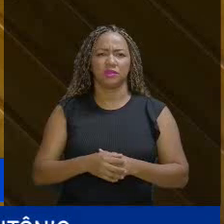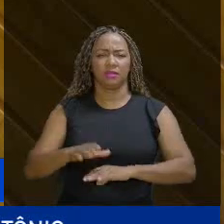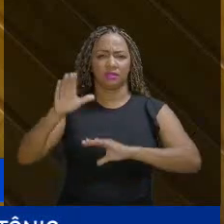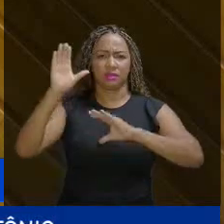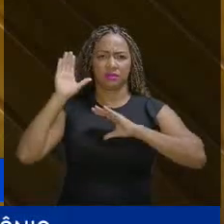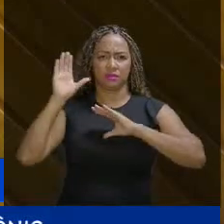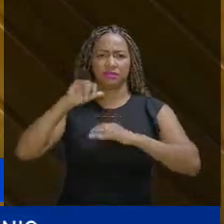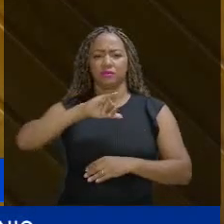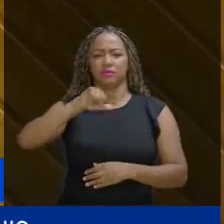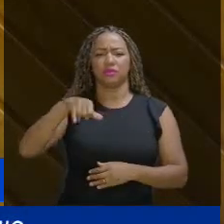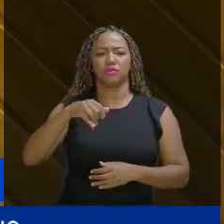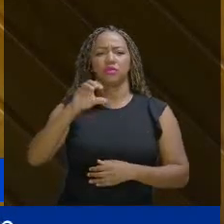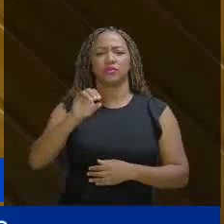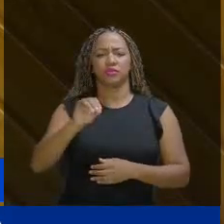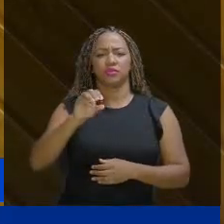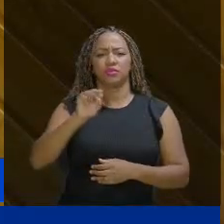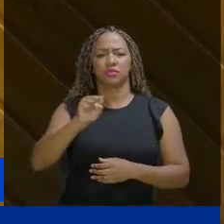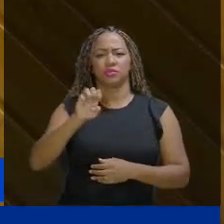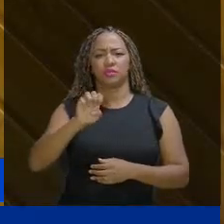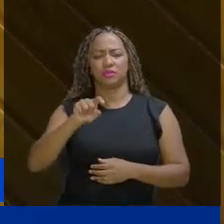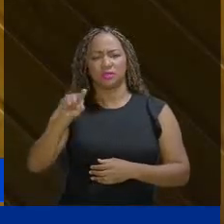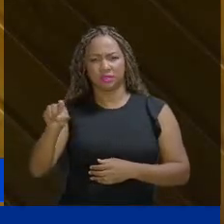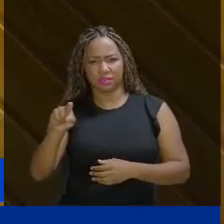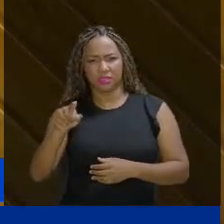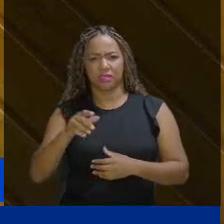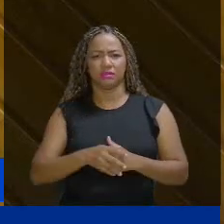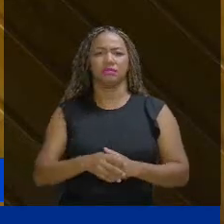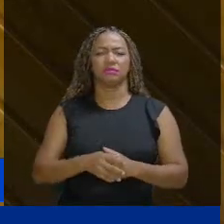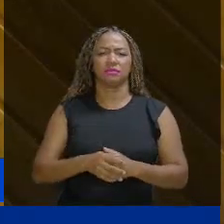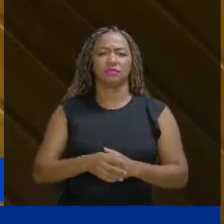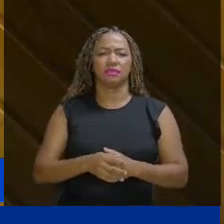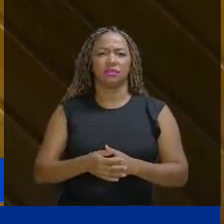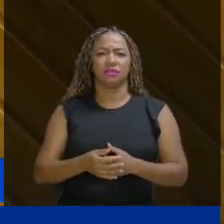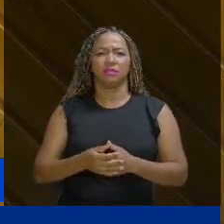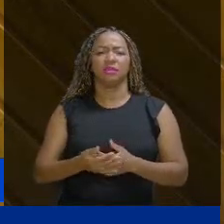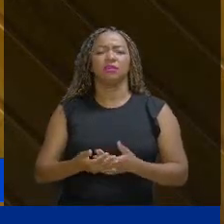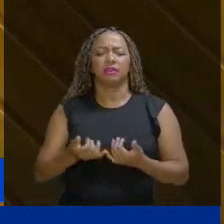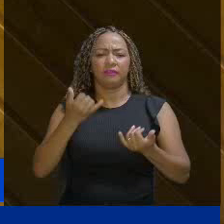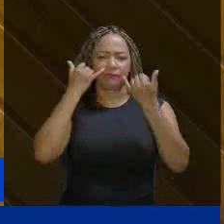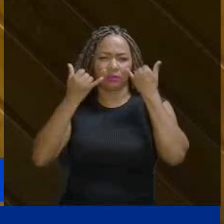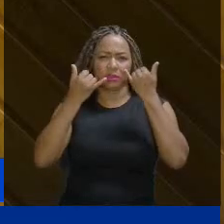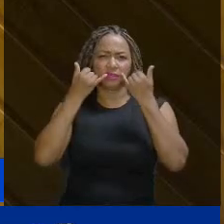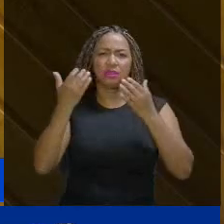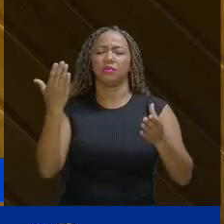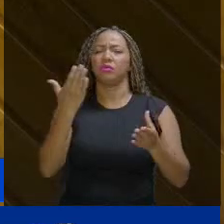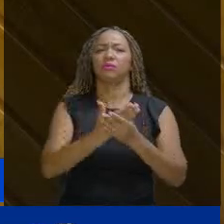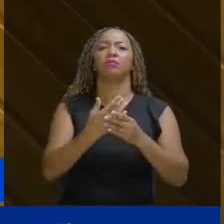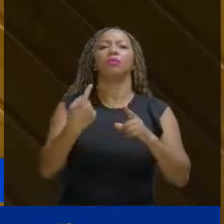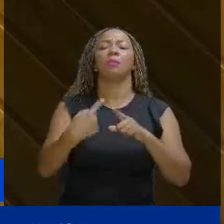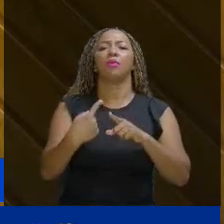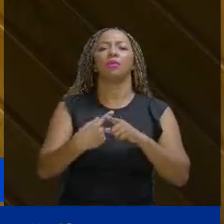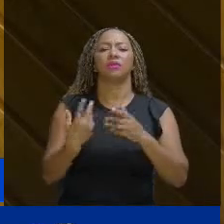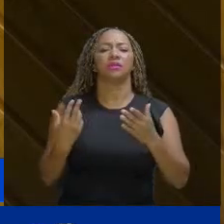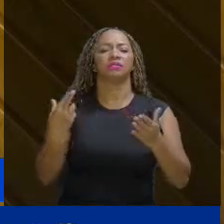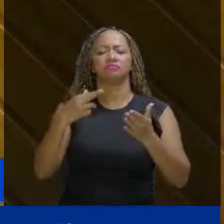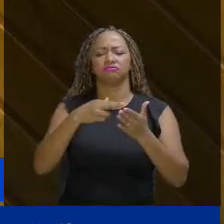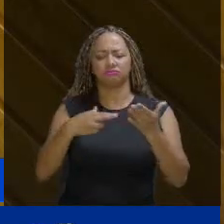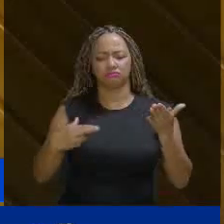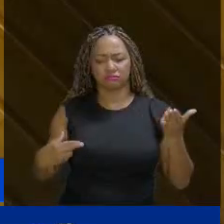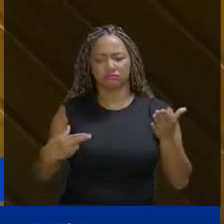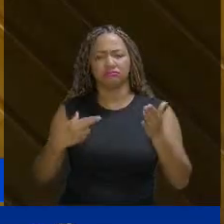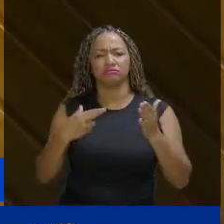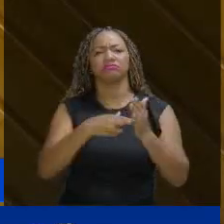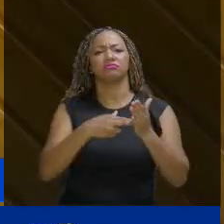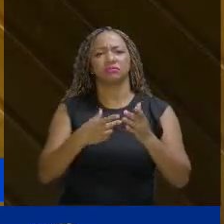candidato José Samuel Alcolumbre. Então, trago essa informação aos autos. Por que, senhor relator? Porque, ao que